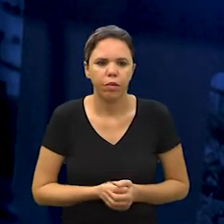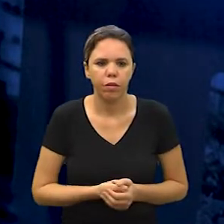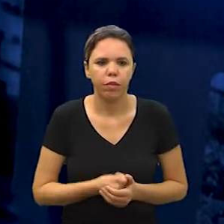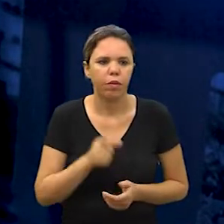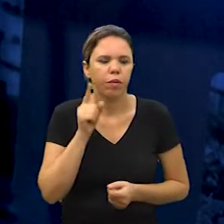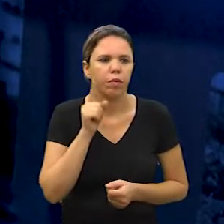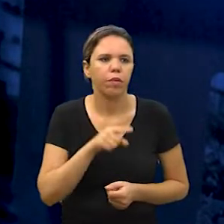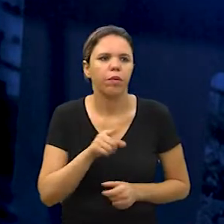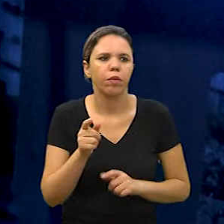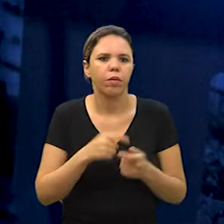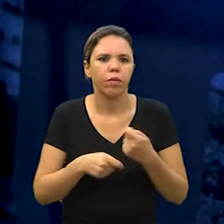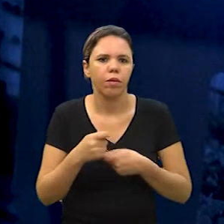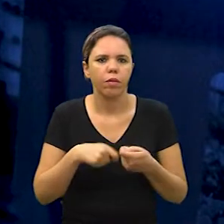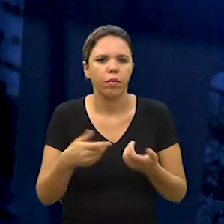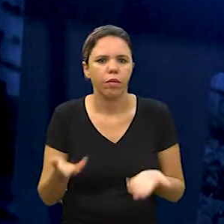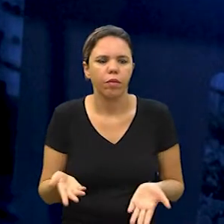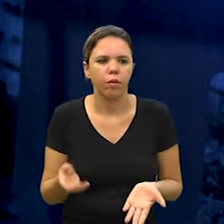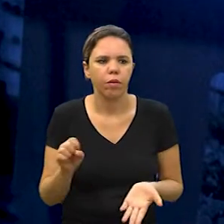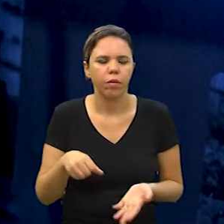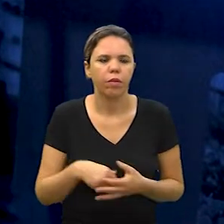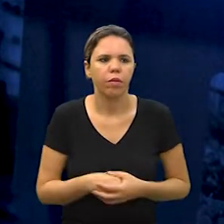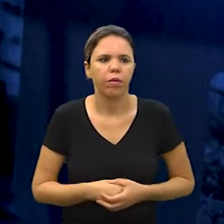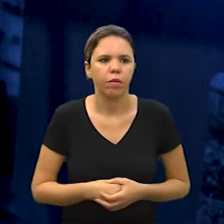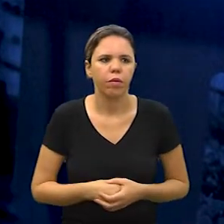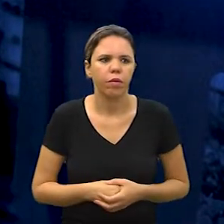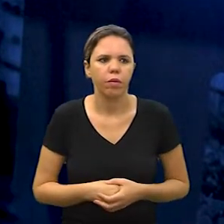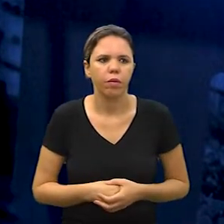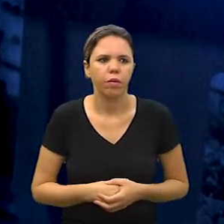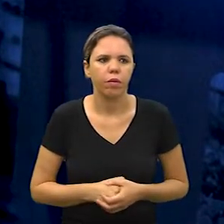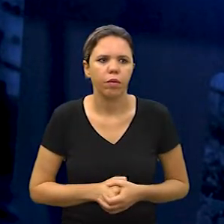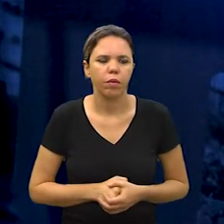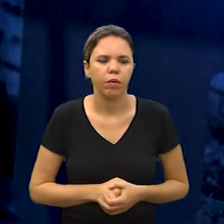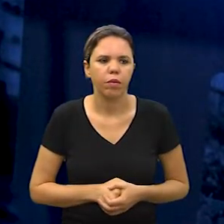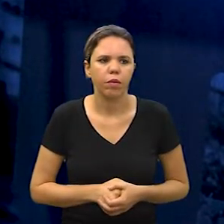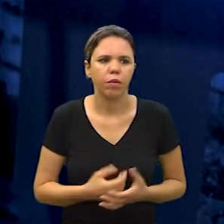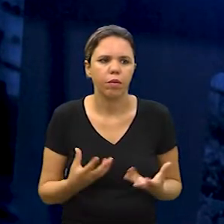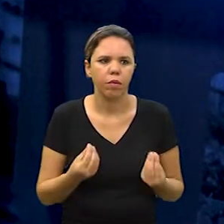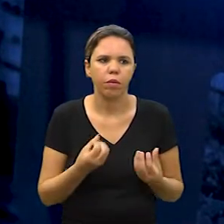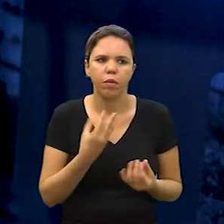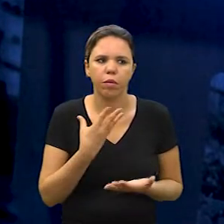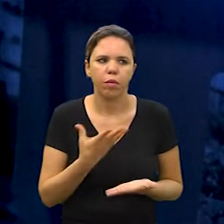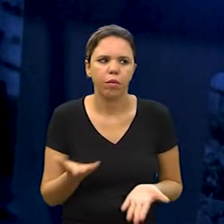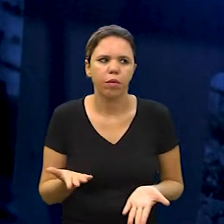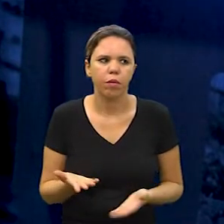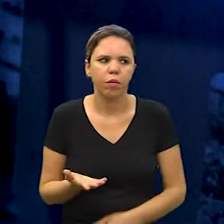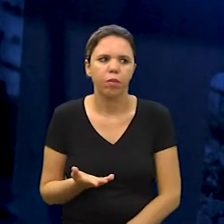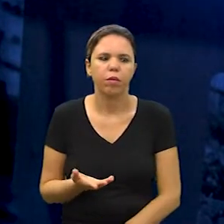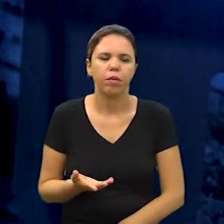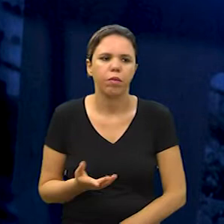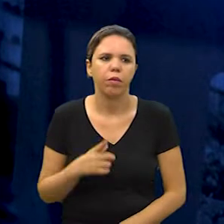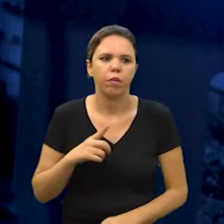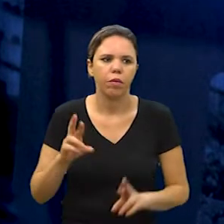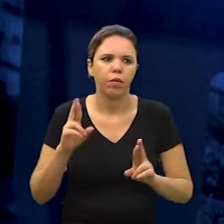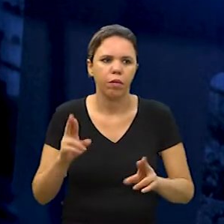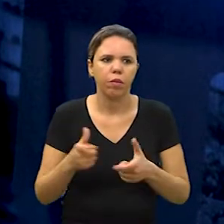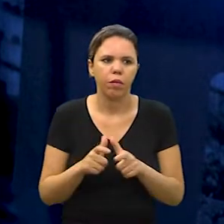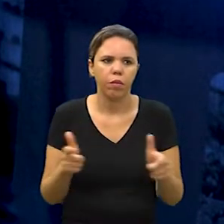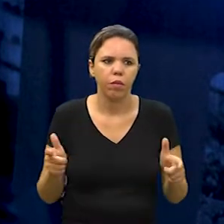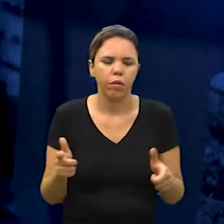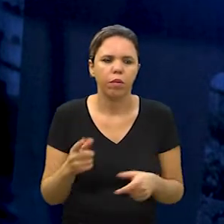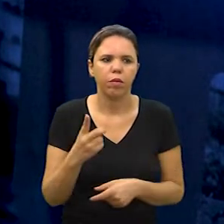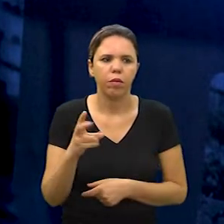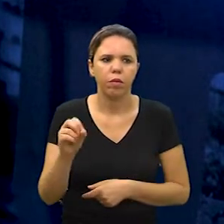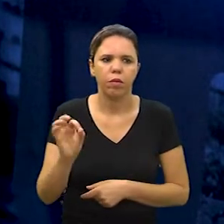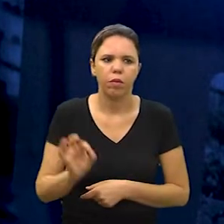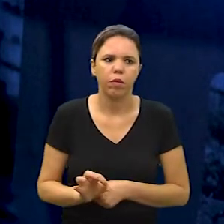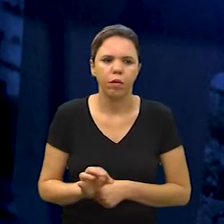2022 para o meu negócio aqui nos Estados Unidos. Sim, sim. As perspectivas são muito boas, né? A gente tem uma expectativa de crescimento